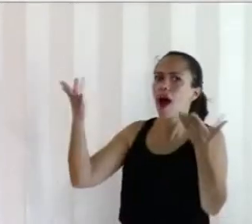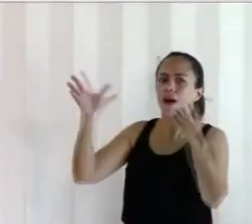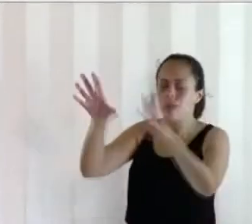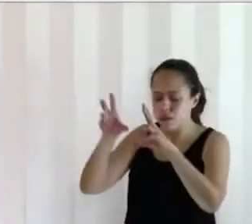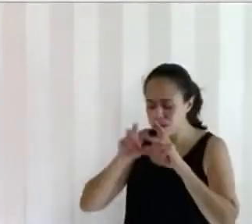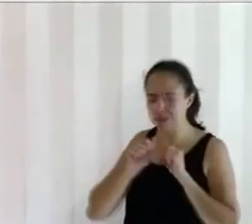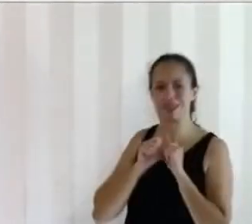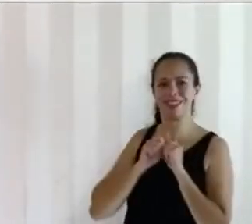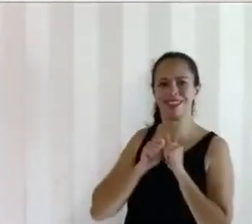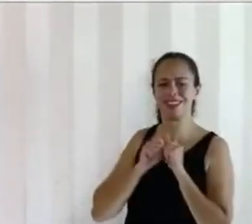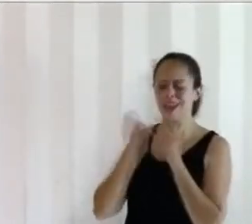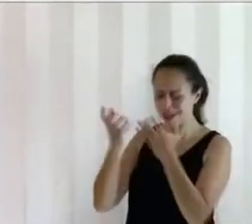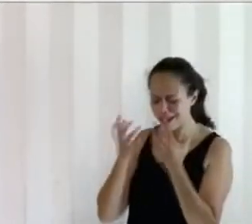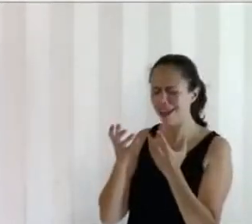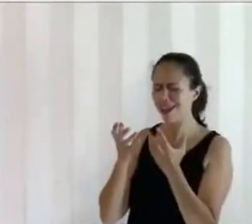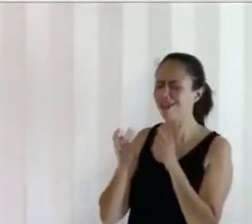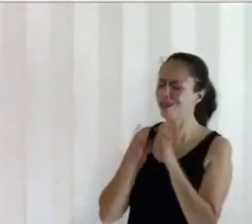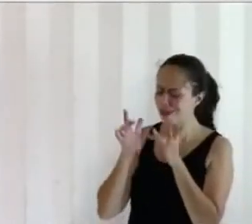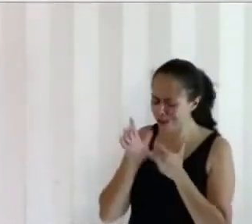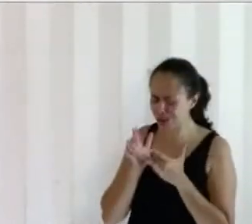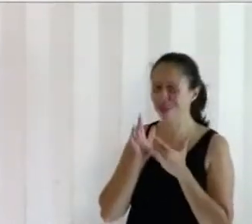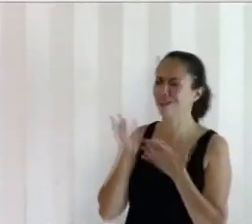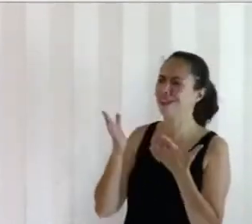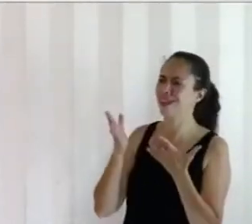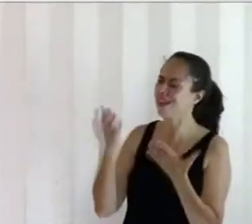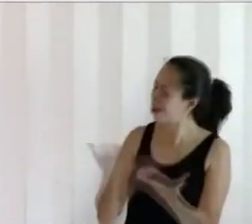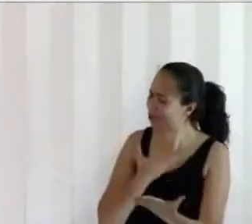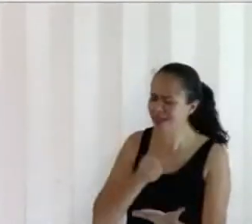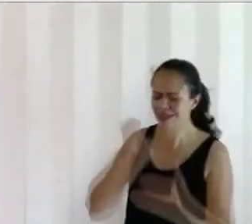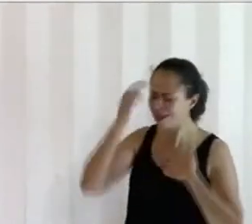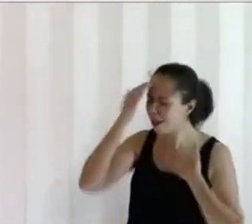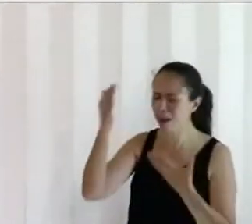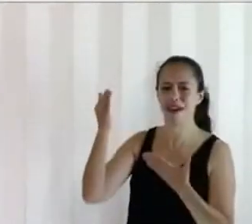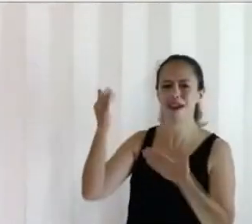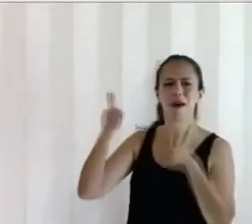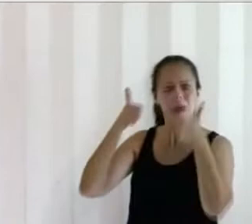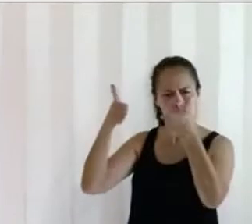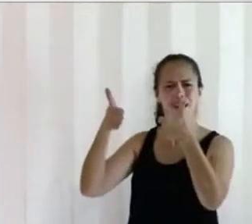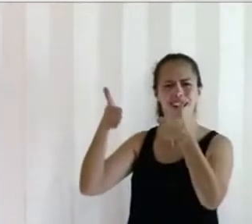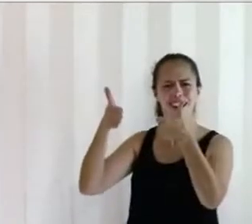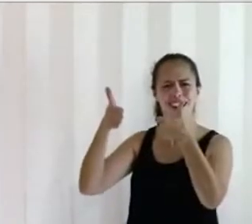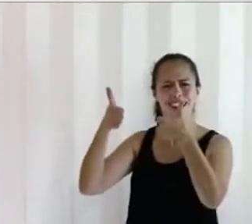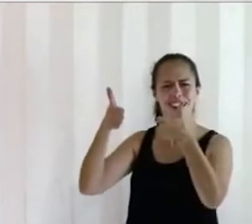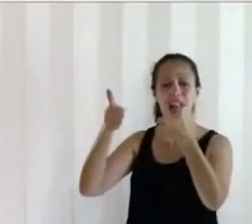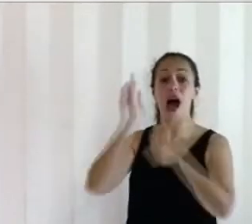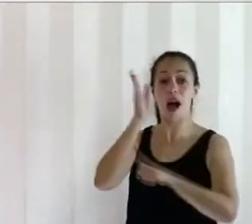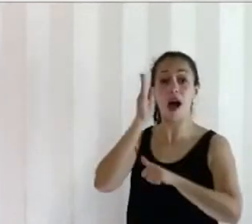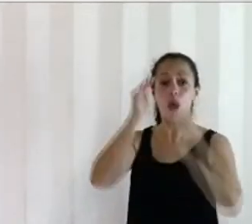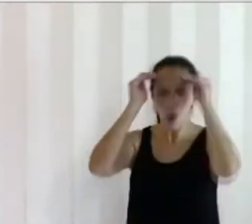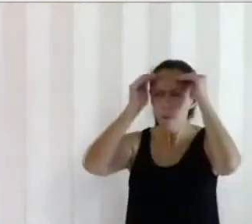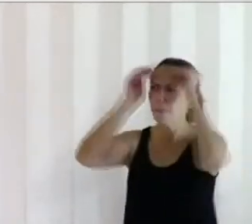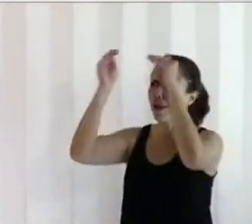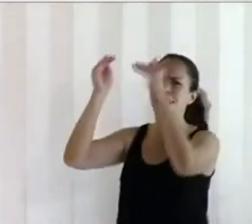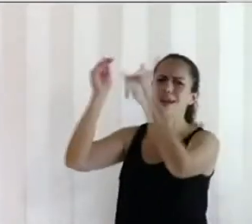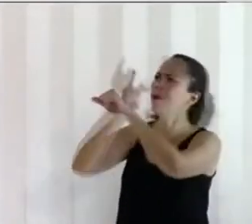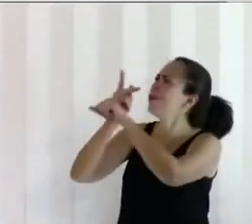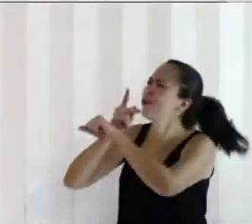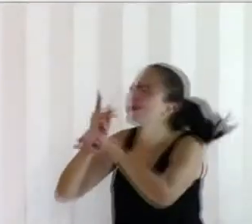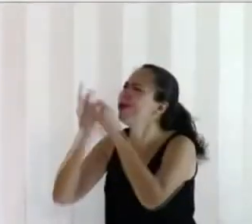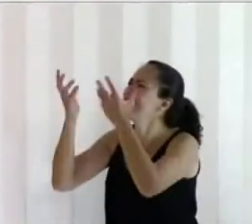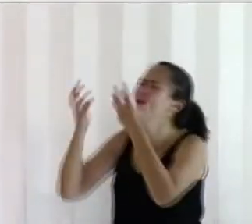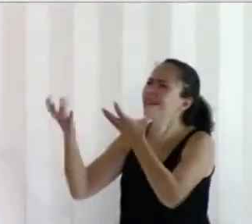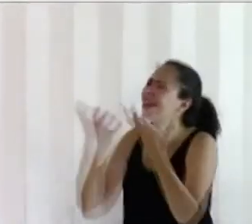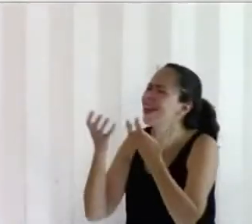do nosso tempo, talvez pensem assim: Jesus cumpriu a lei, eu não tenho que cumprir mais nada, eu faço o que eu quiser da